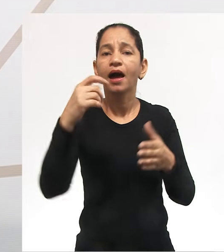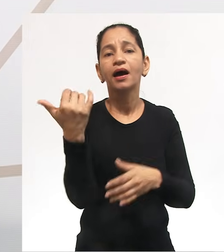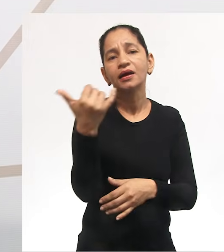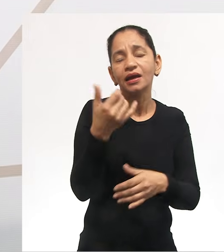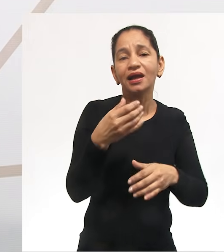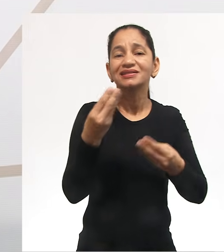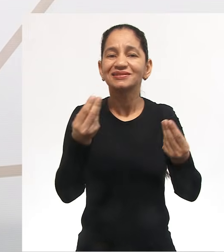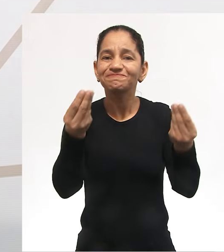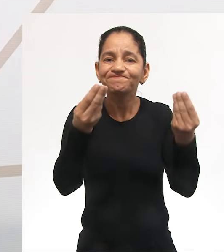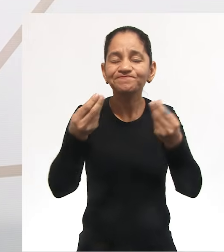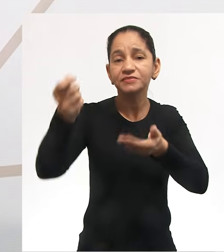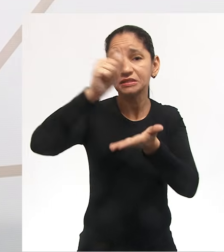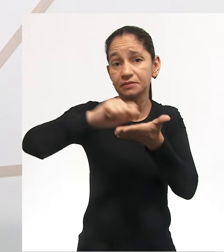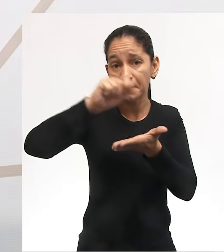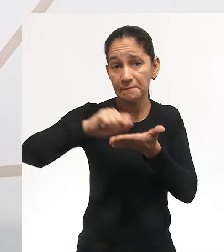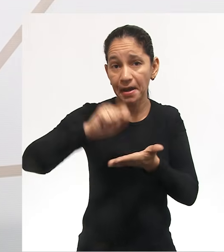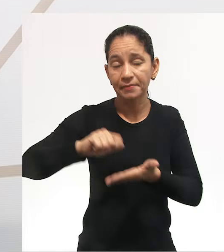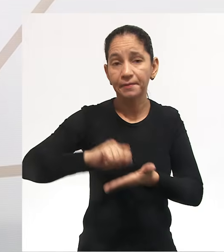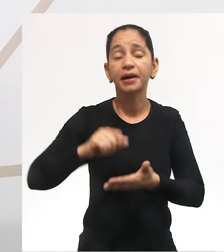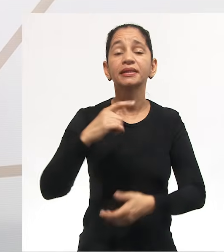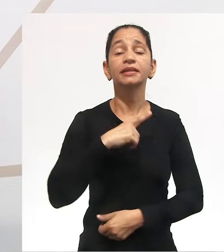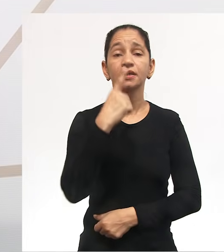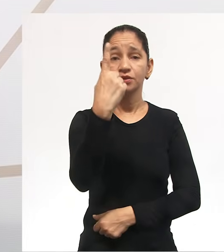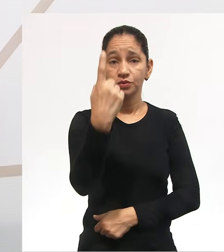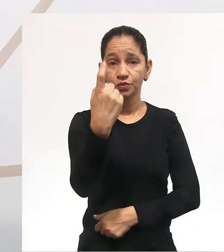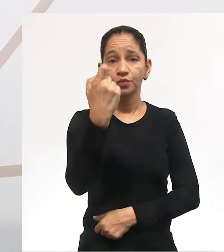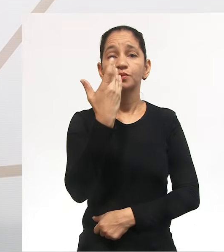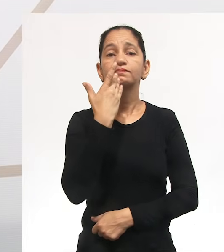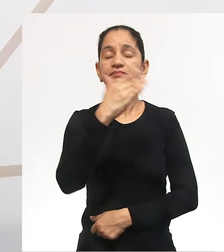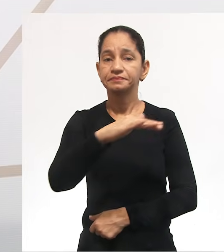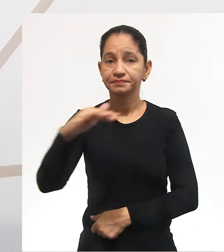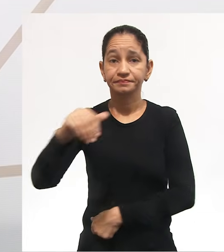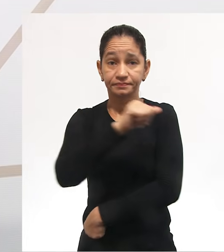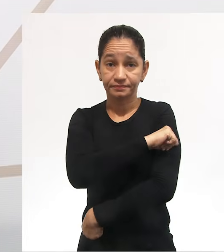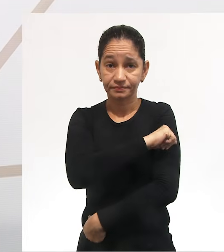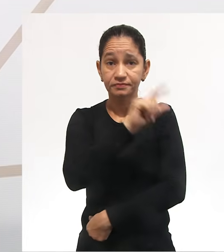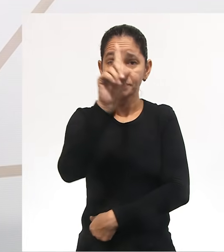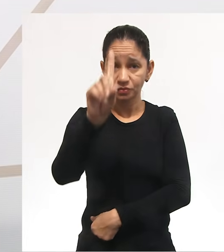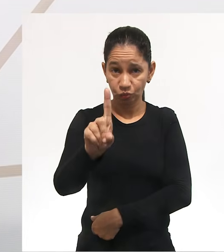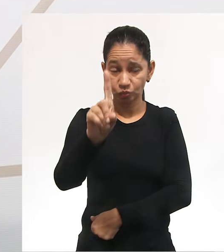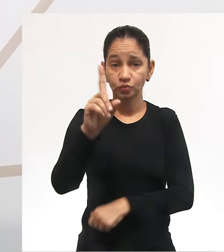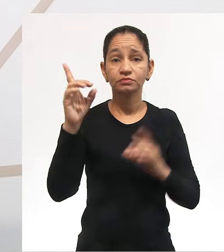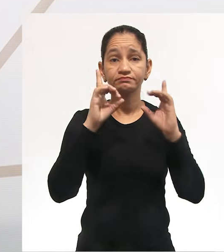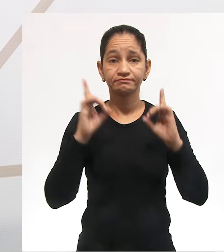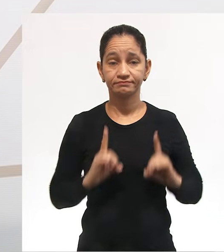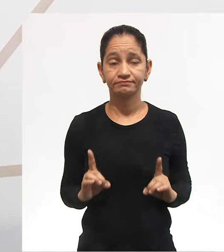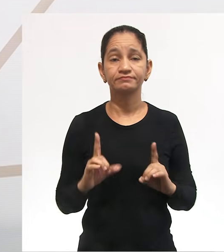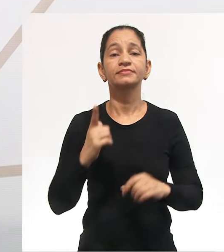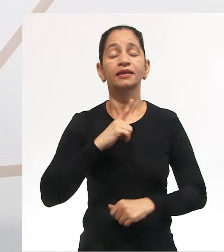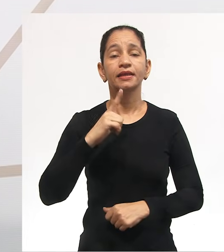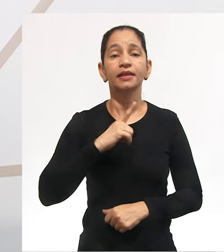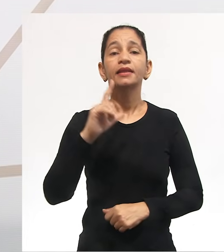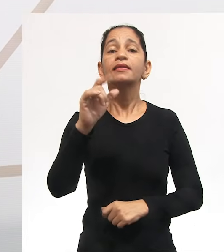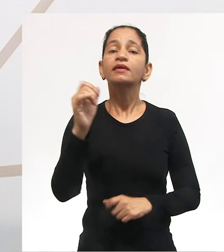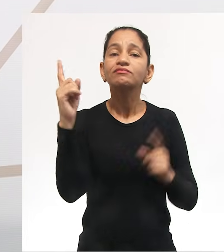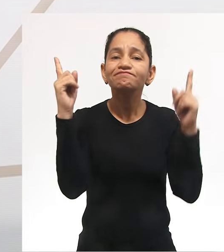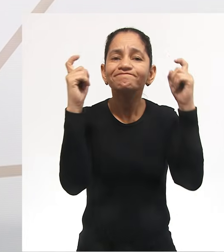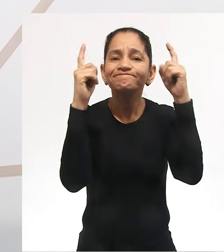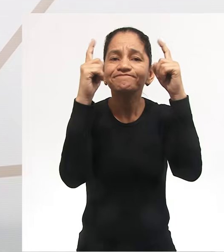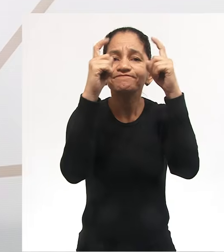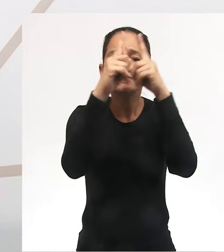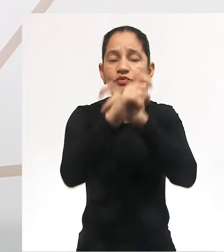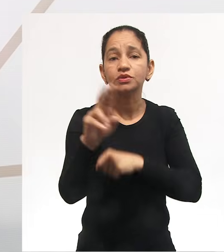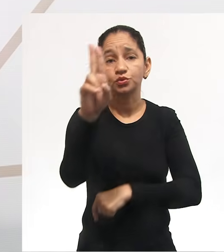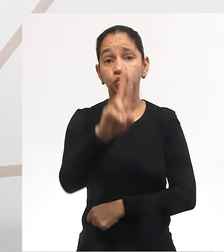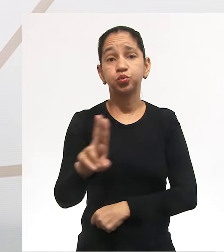né? A parte da coordenação motora, por exemplo, tem um aluno que ele tem uma deficiência congênita,